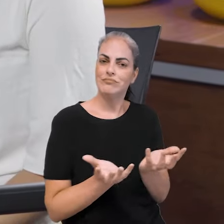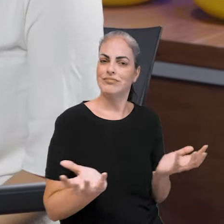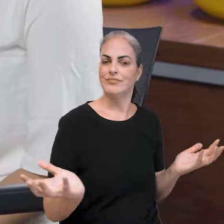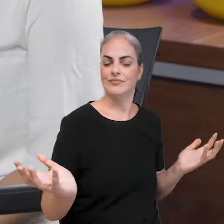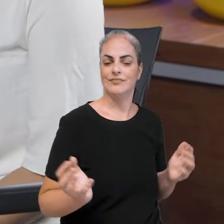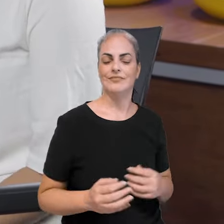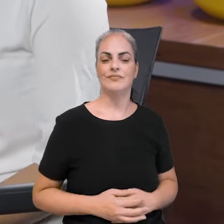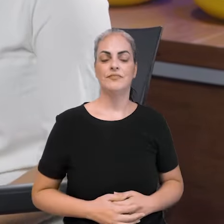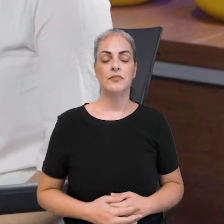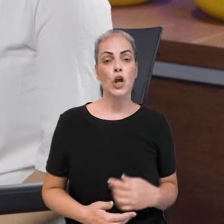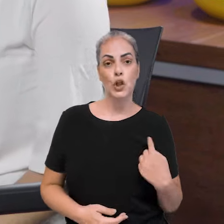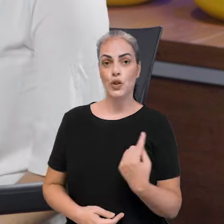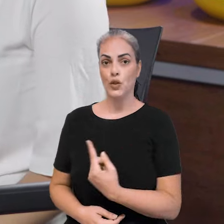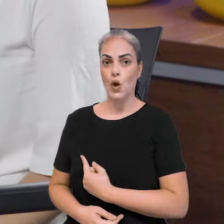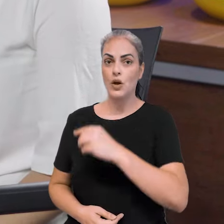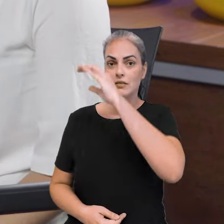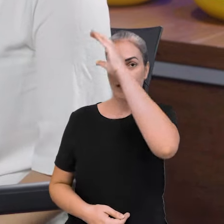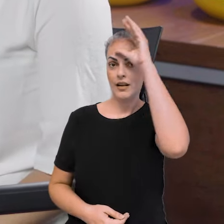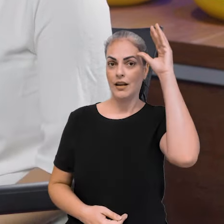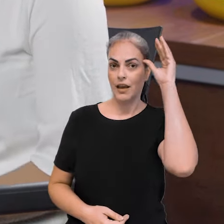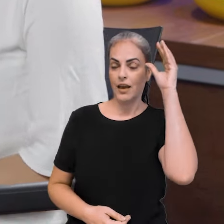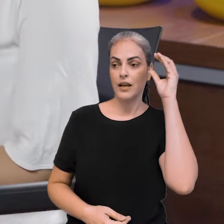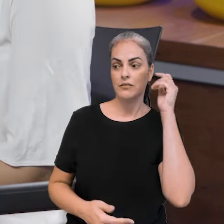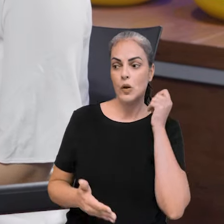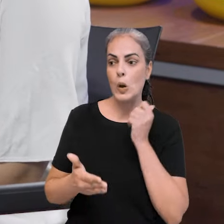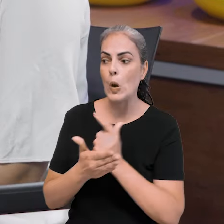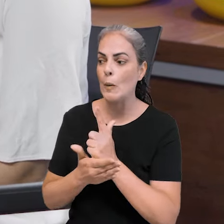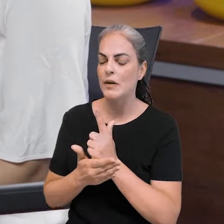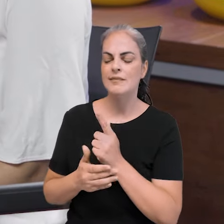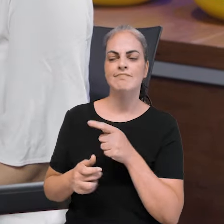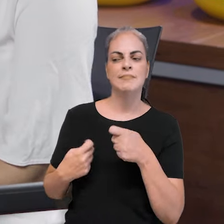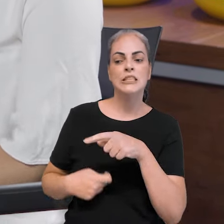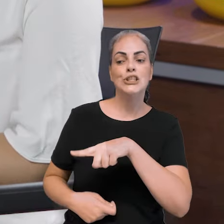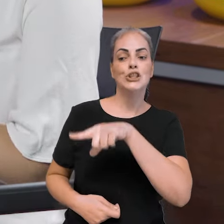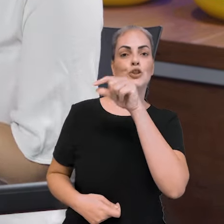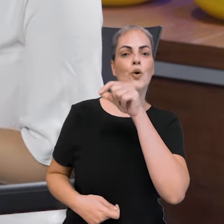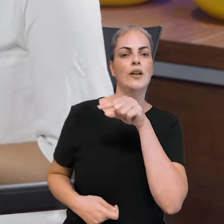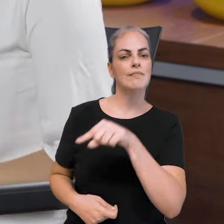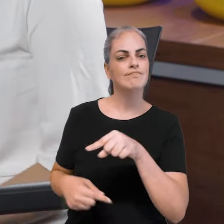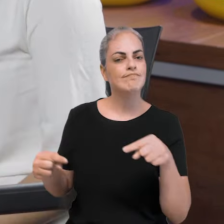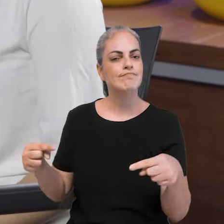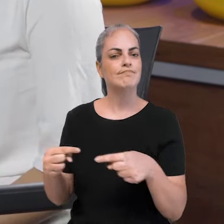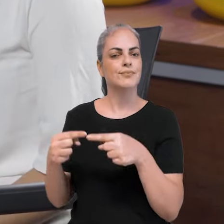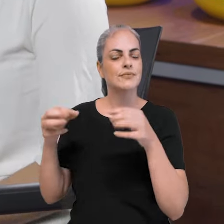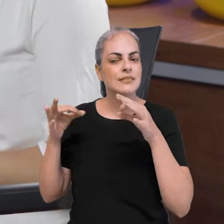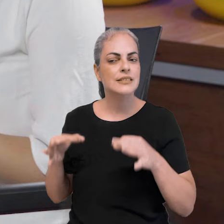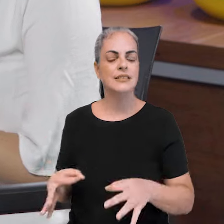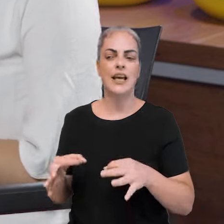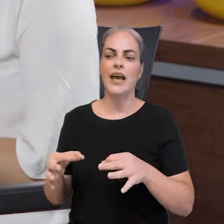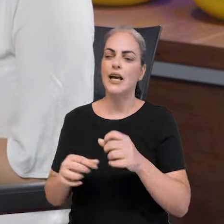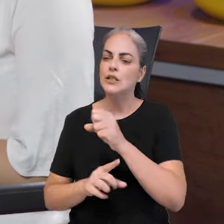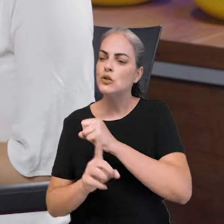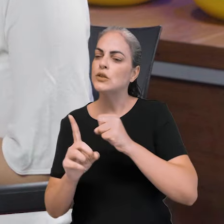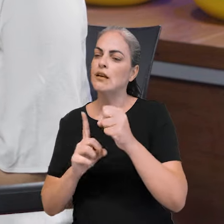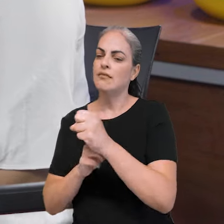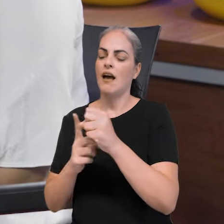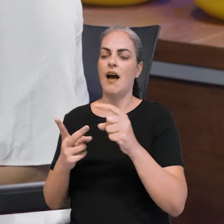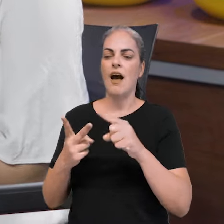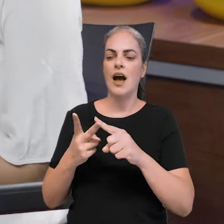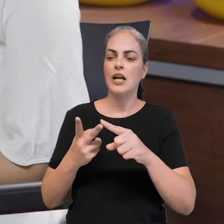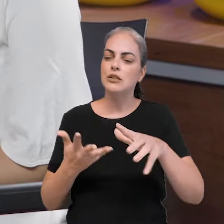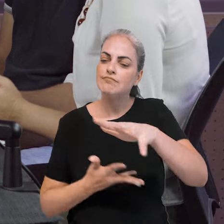podemos buscar produtos que sejam produzidos de forma socialmente justa, economicamente viável e